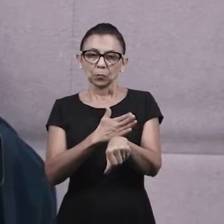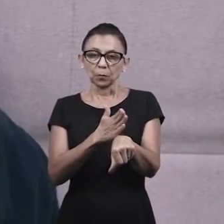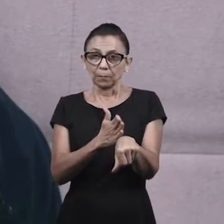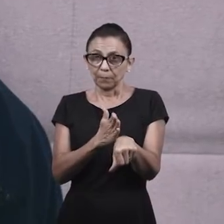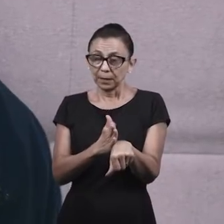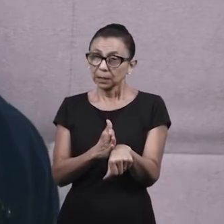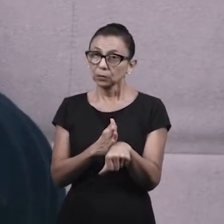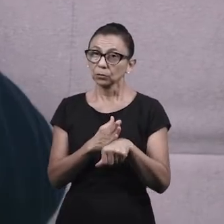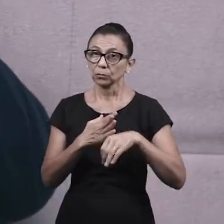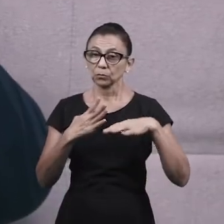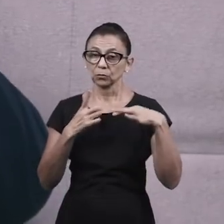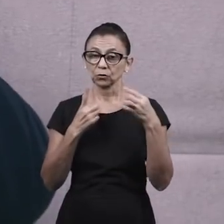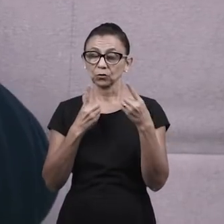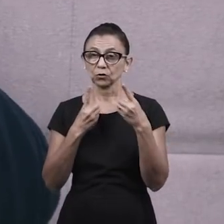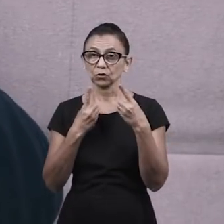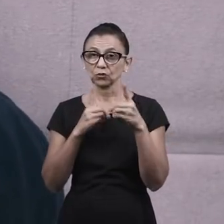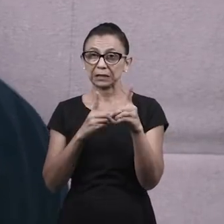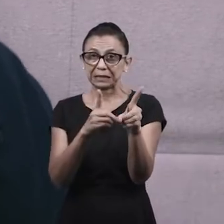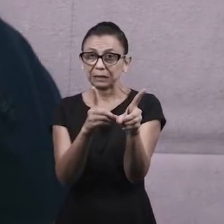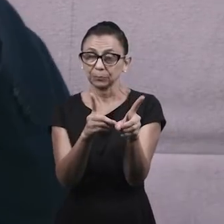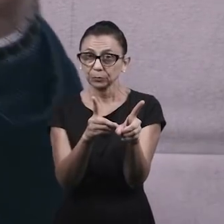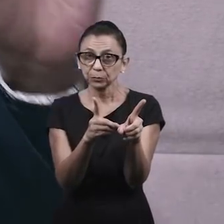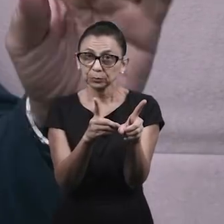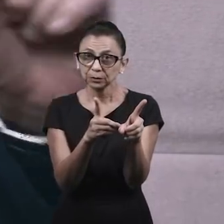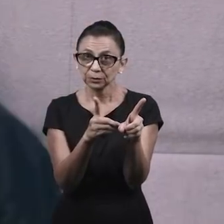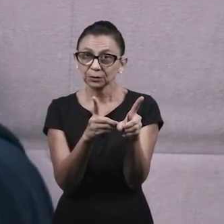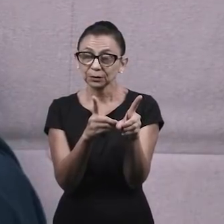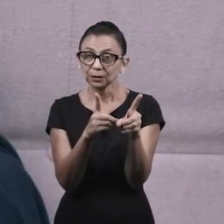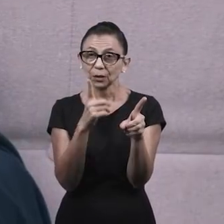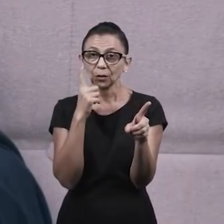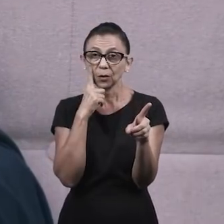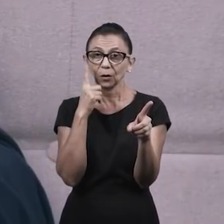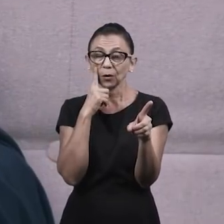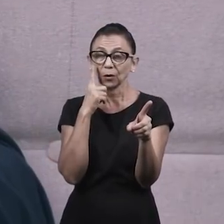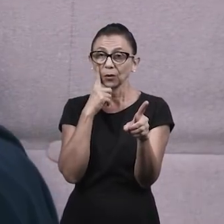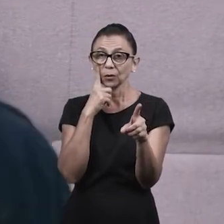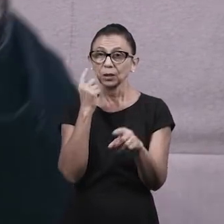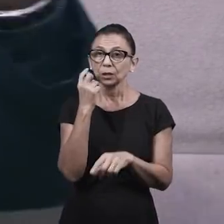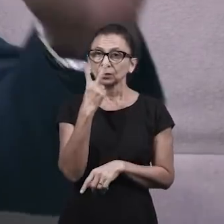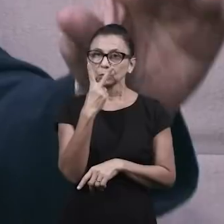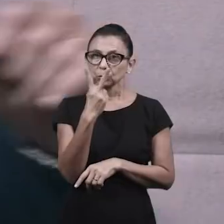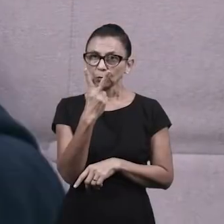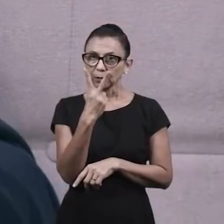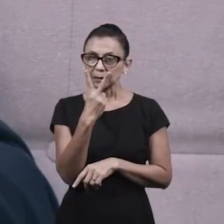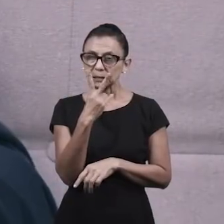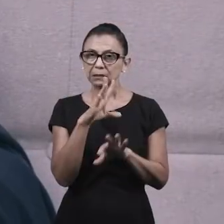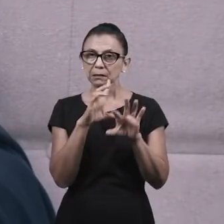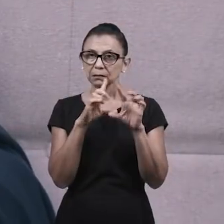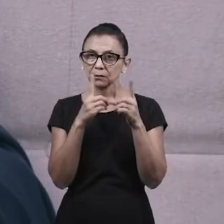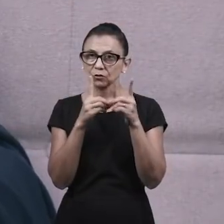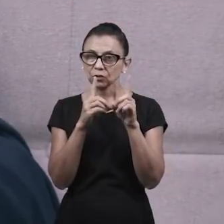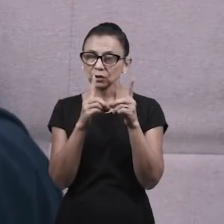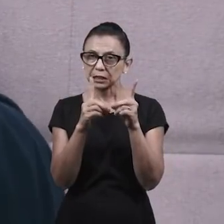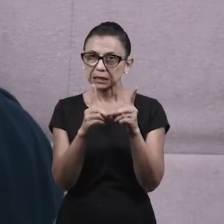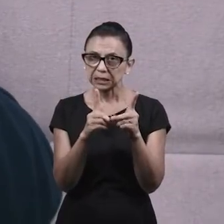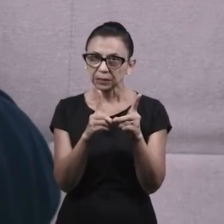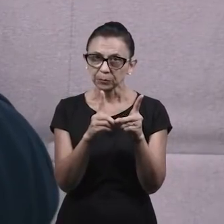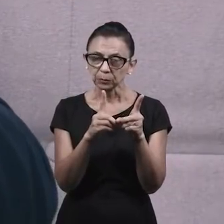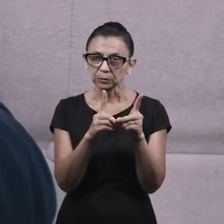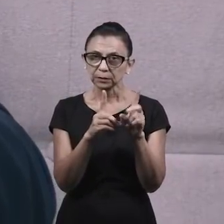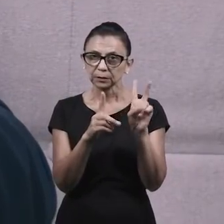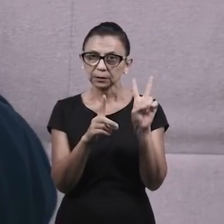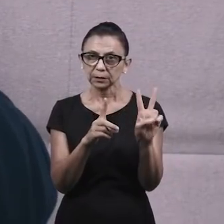aconteceu que, estando com eles à mesa, tomando o pão, abençoou e partiu, e lhe o deu. Abriram-se-lhes então os olhos e